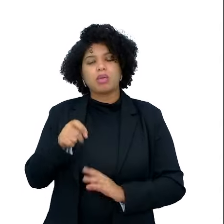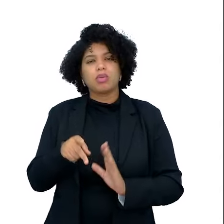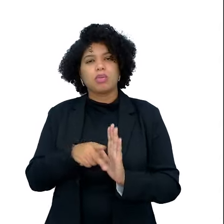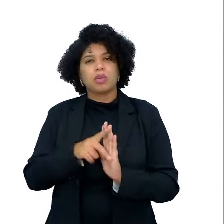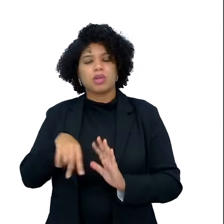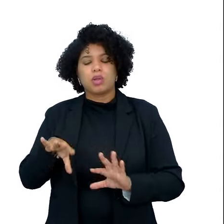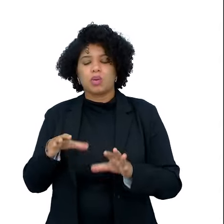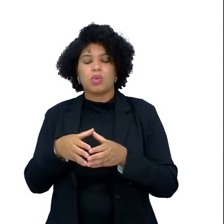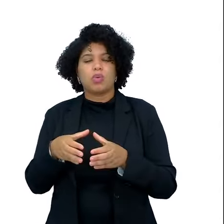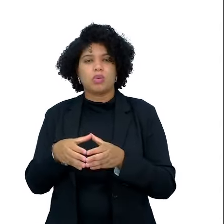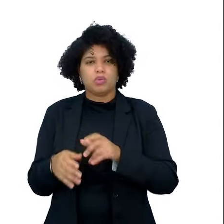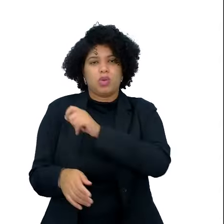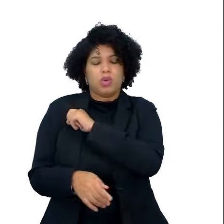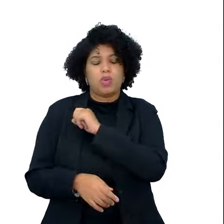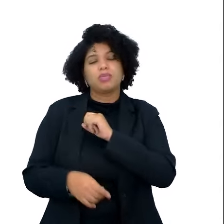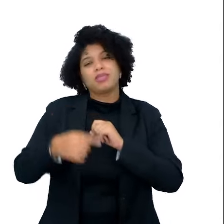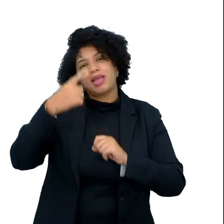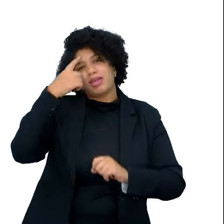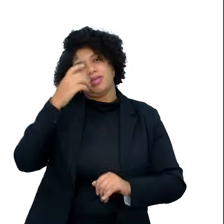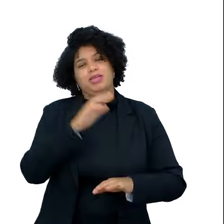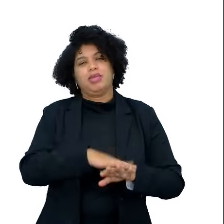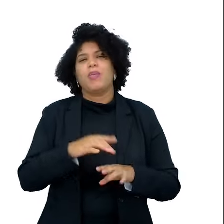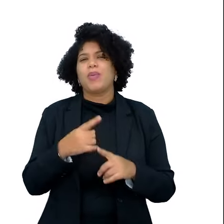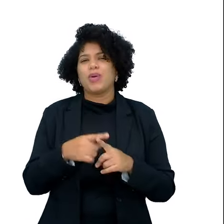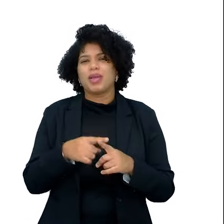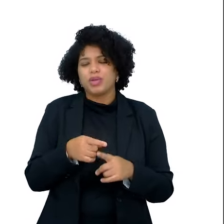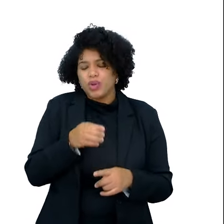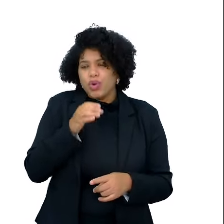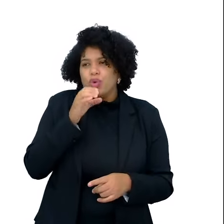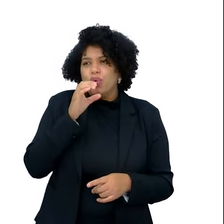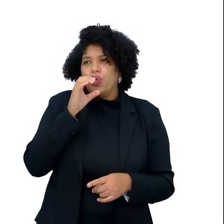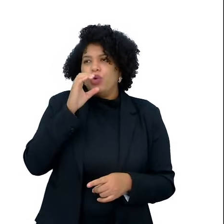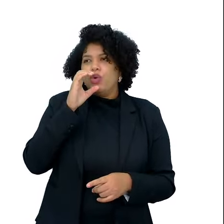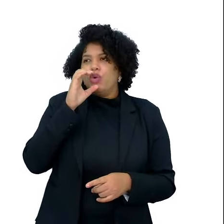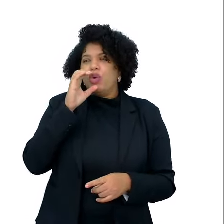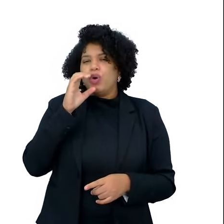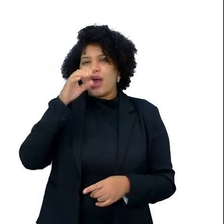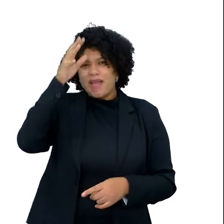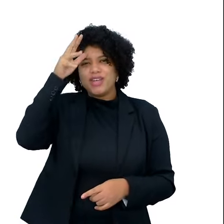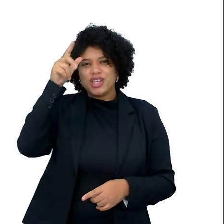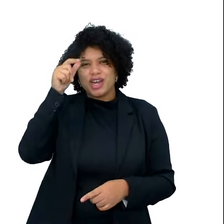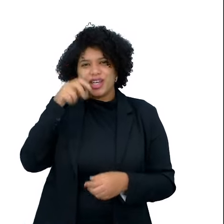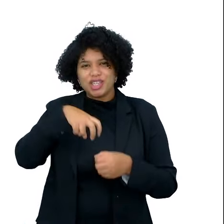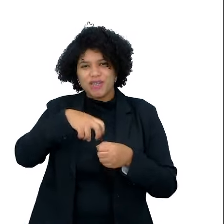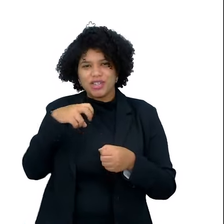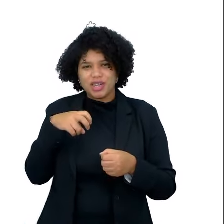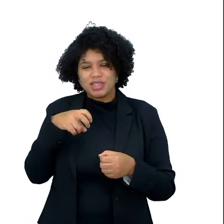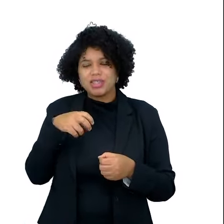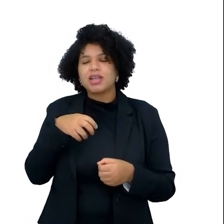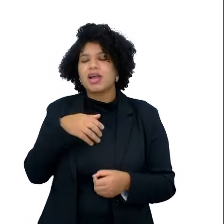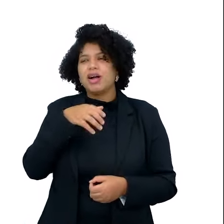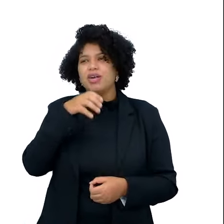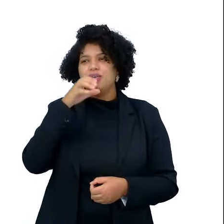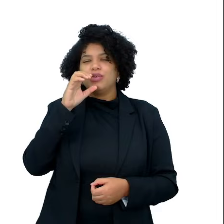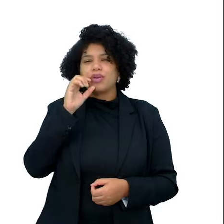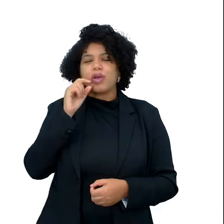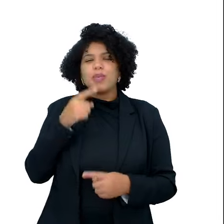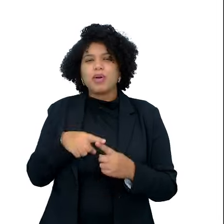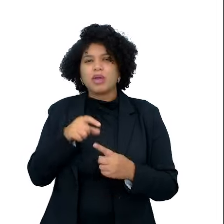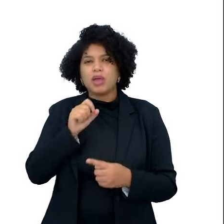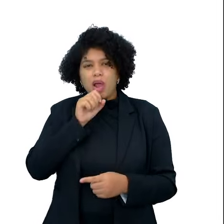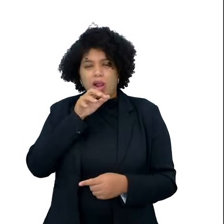eles sobre essa ideia do refrigerante, do equilíbrio químico que acontece dentro do nosso corpo, da liberação